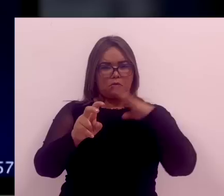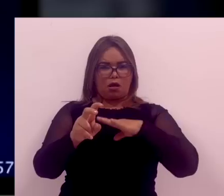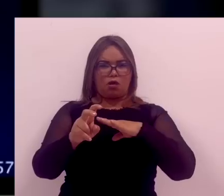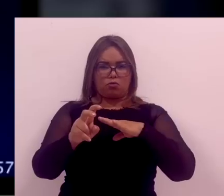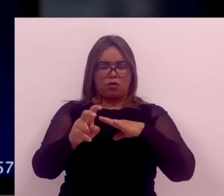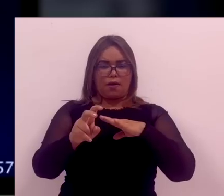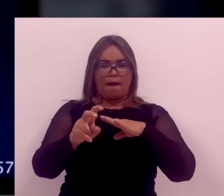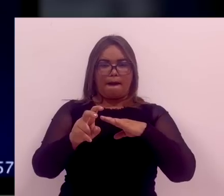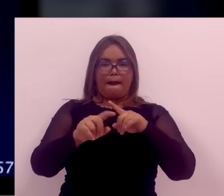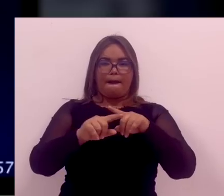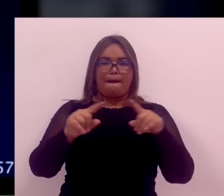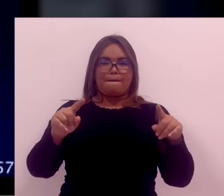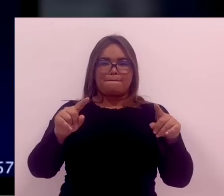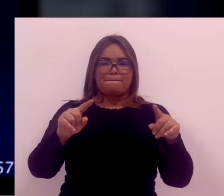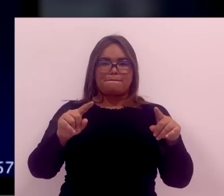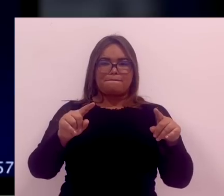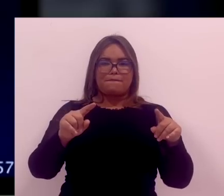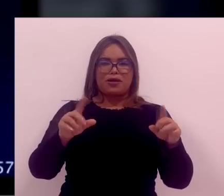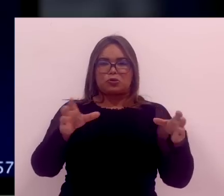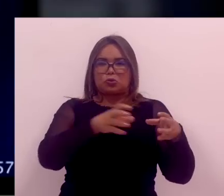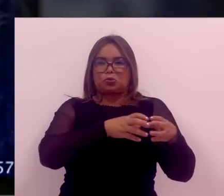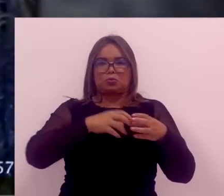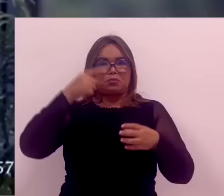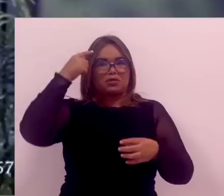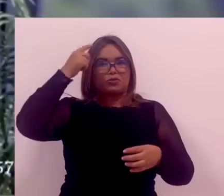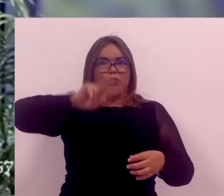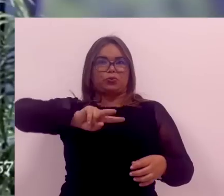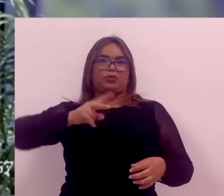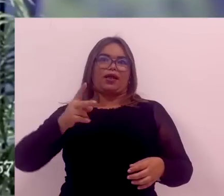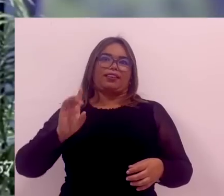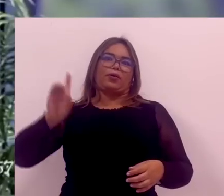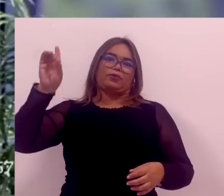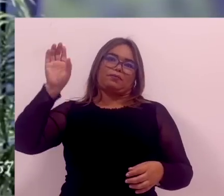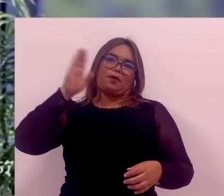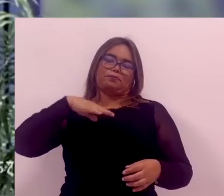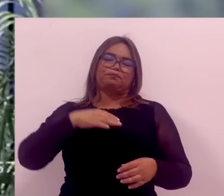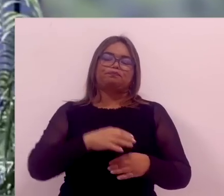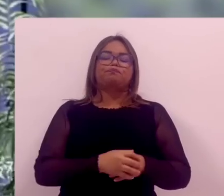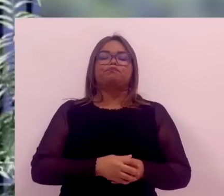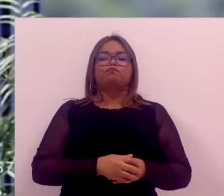tem a forma de serpente, Satanás, o mal.